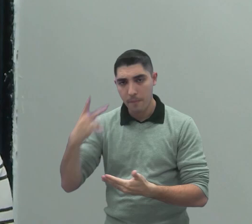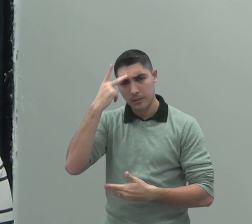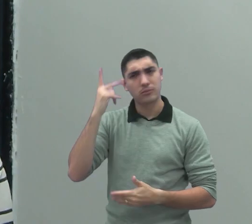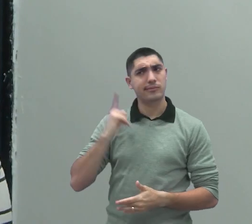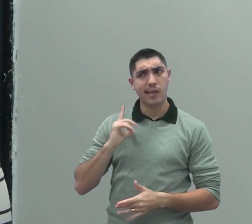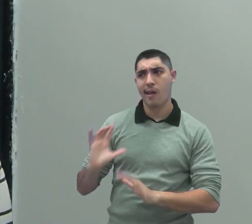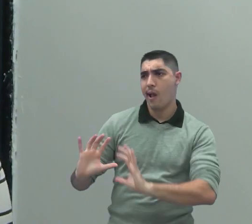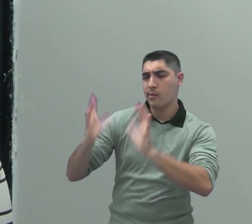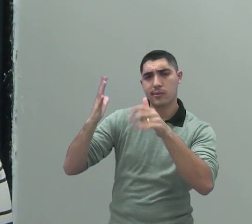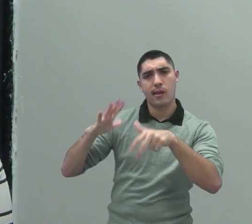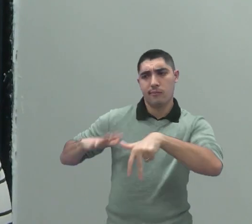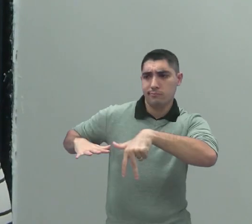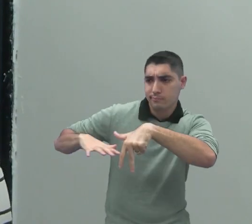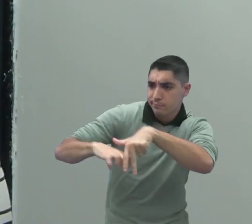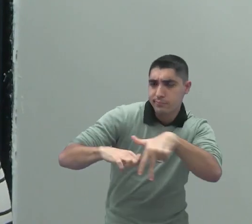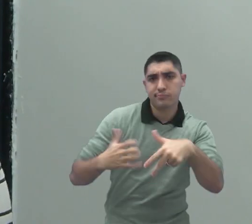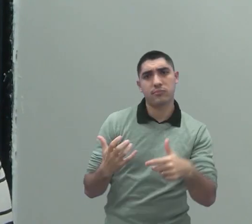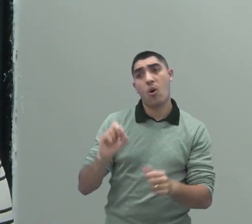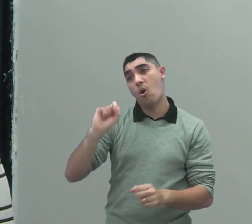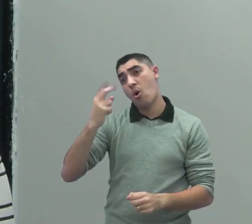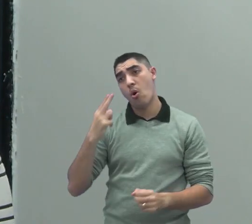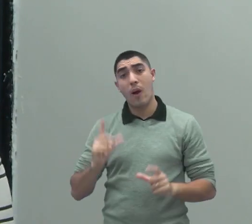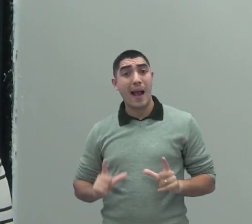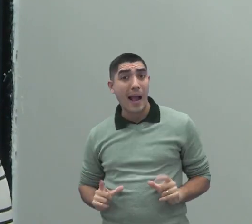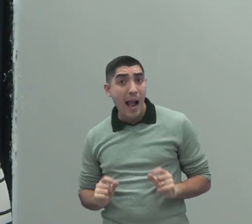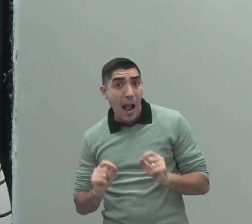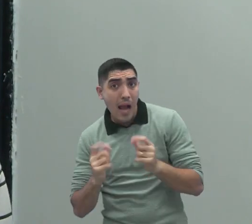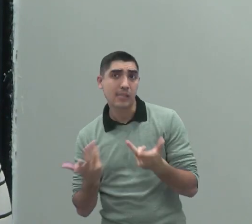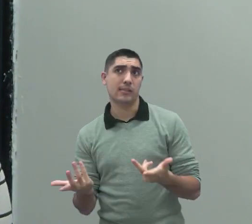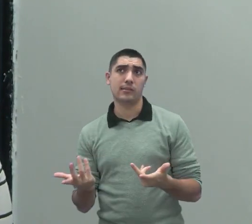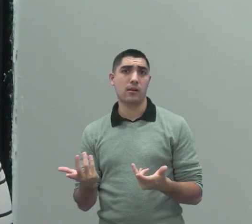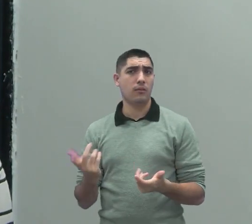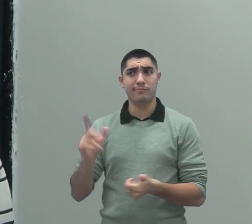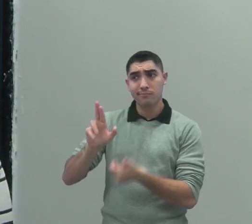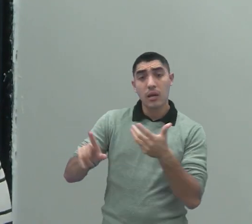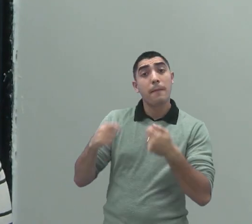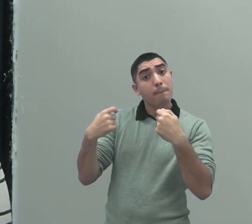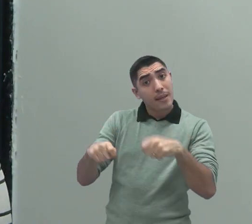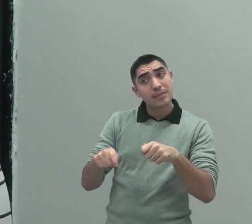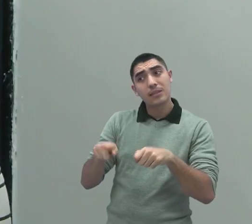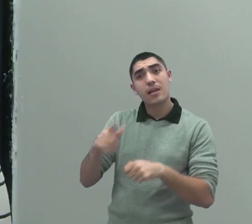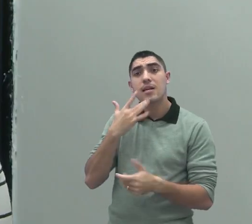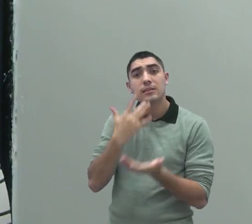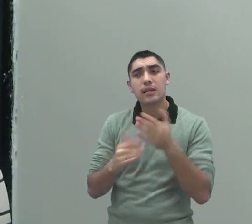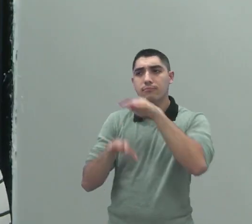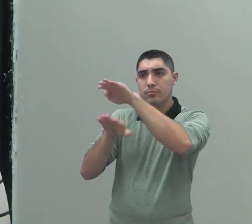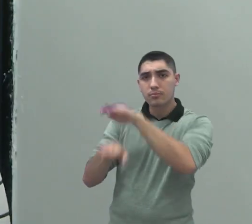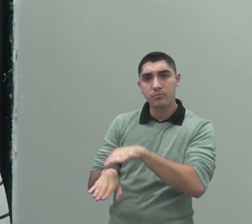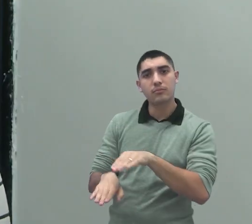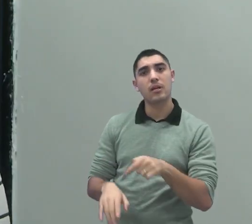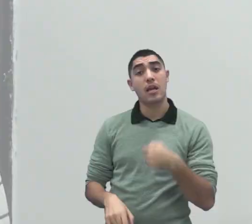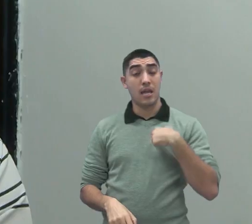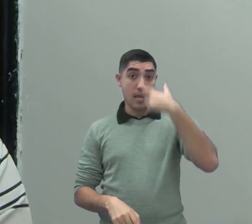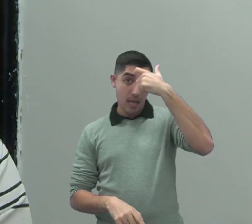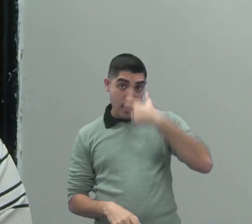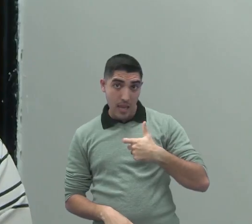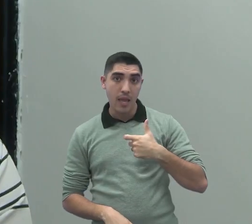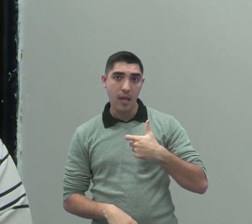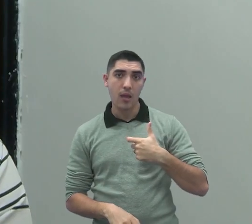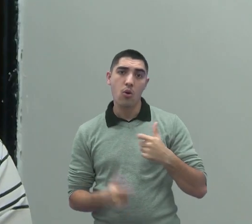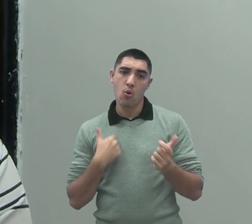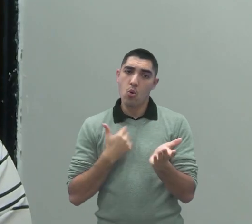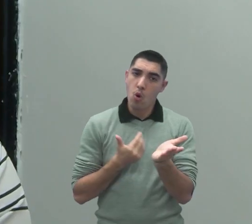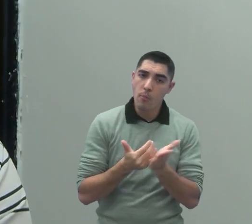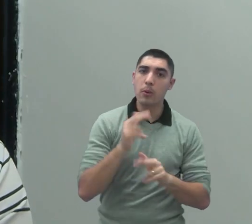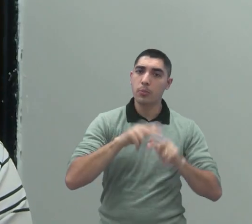E várias pessoas sofrem acidentes, sofrem com câncer e precisam de reposição nos bancos de sangue. Eu sou só doador